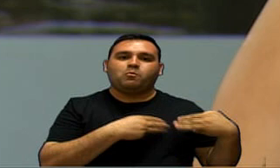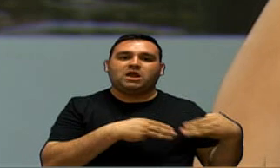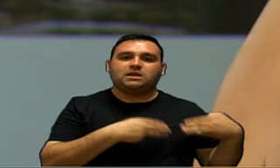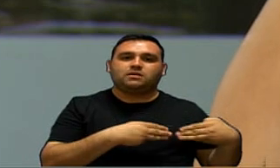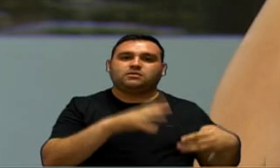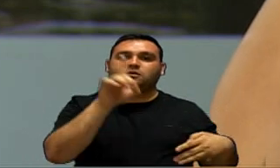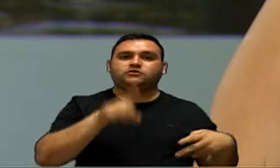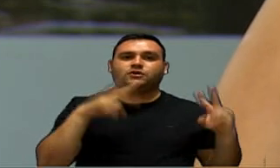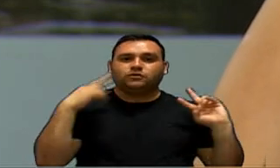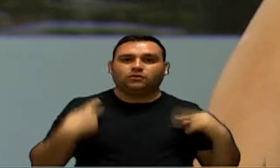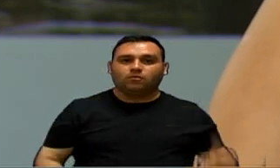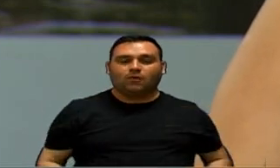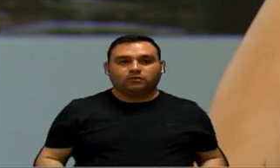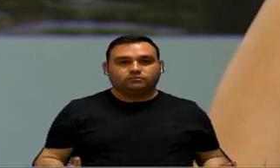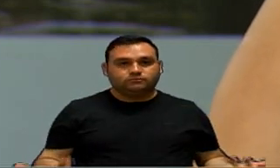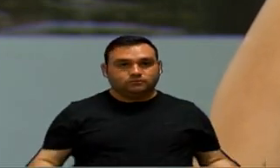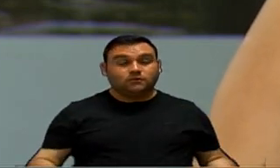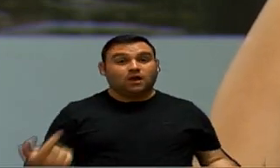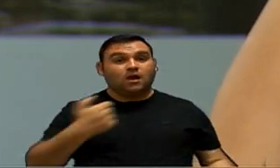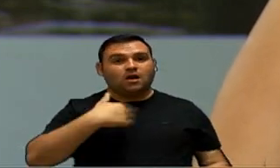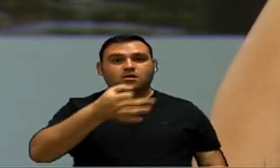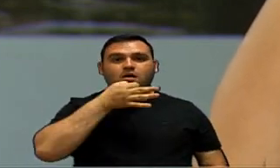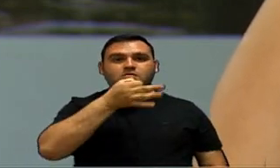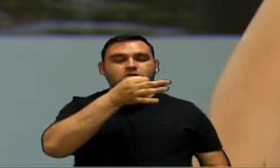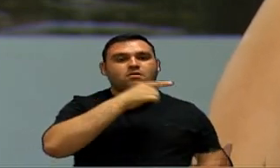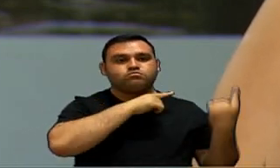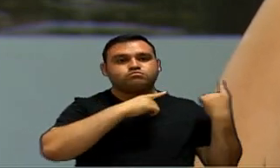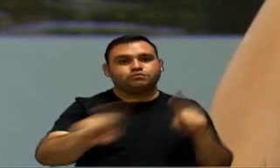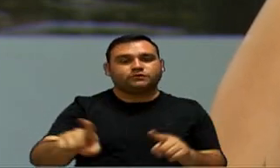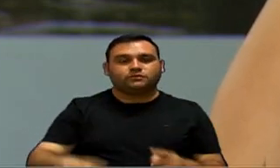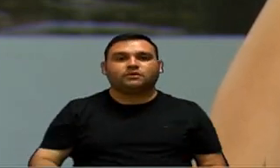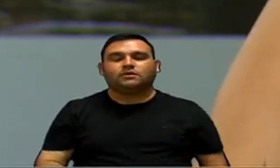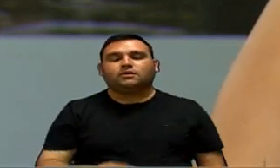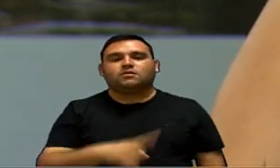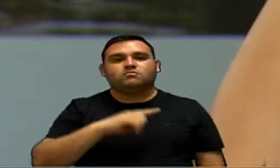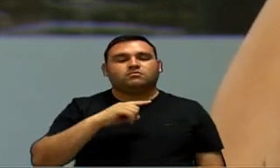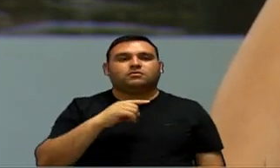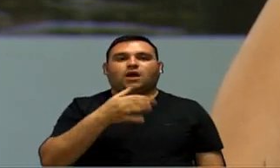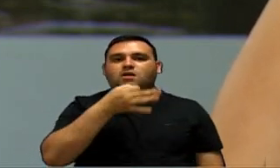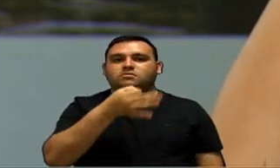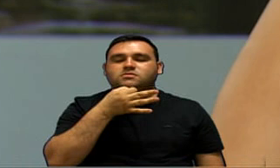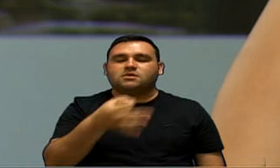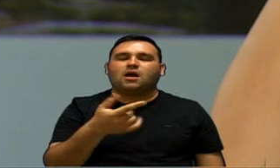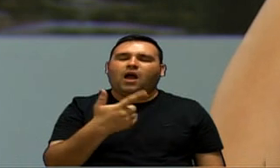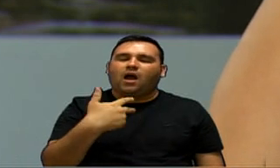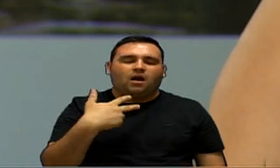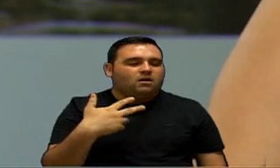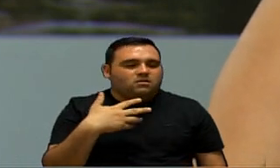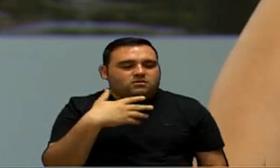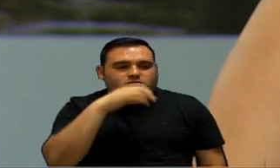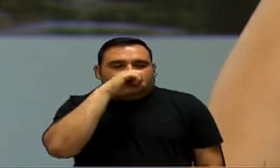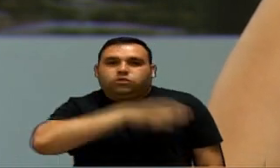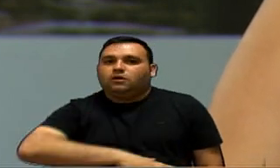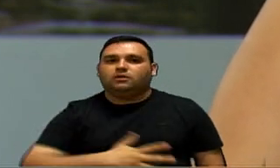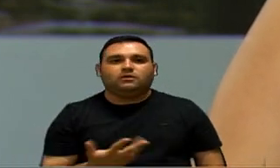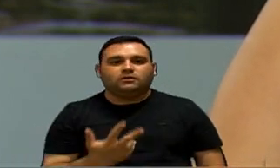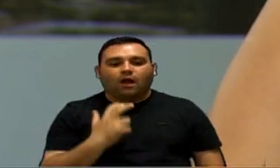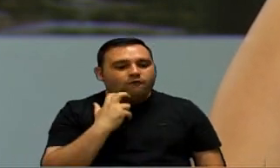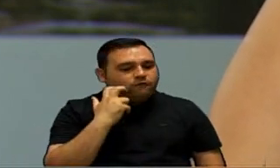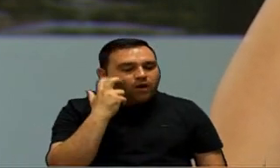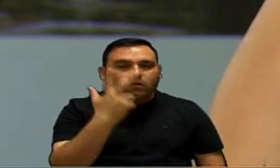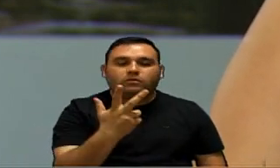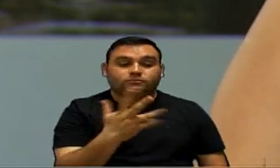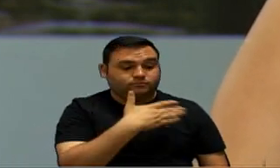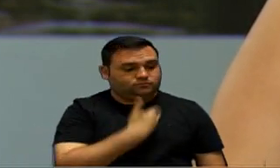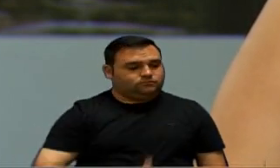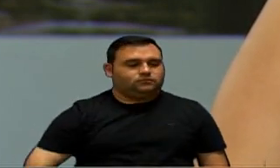Direitos Humanos. Aqui vai a minha crítica, né, é um desrespeito, é uma vergonha esse